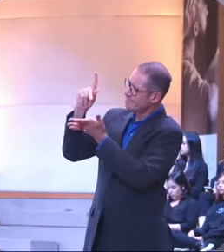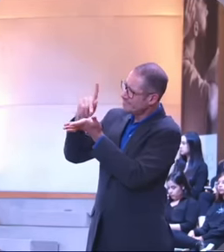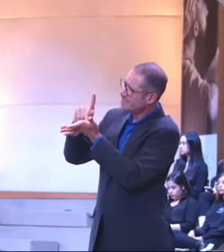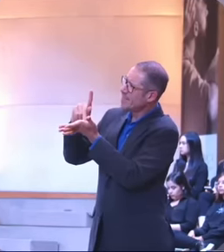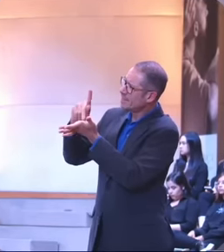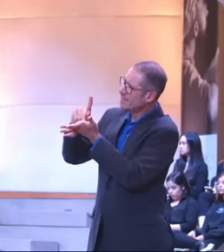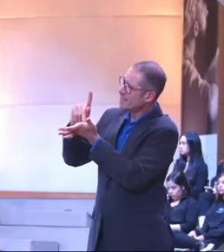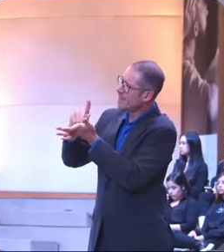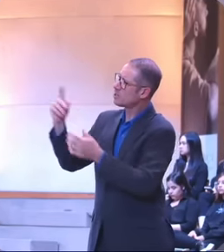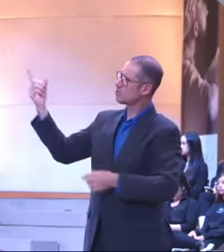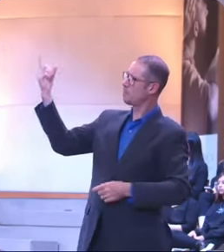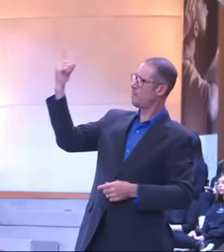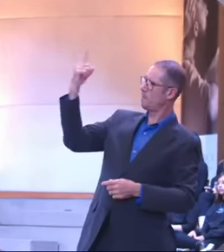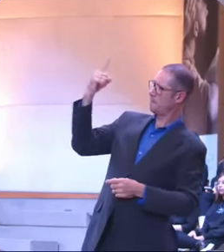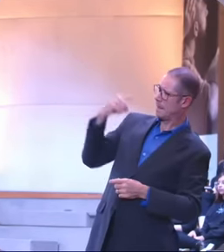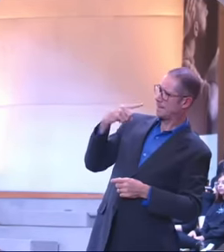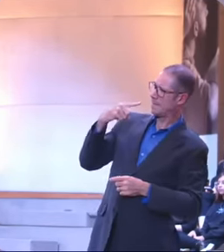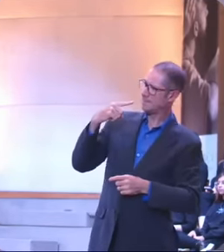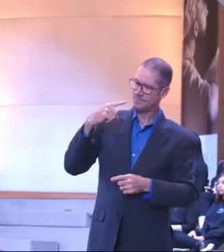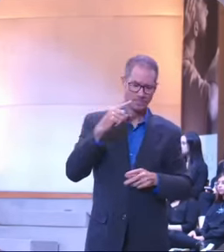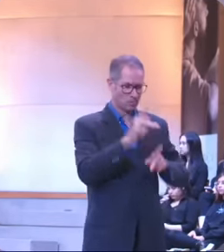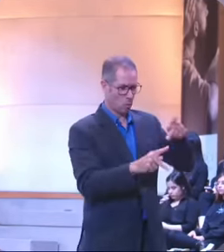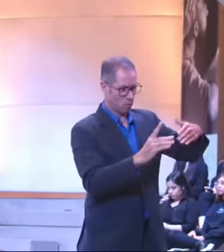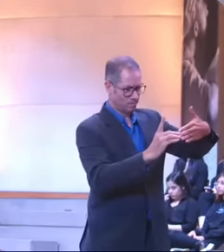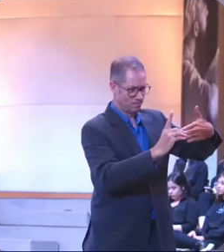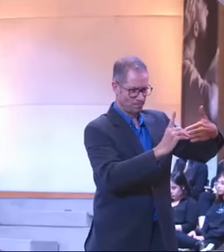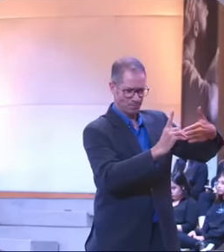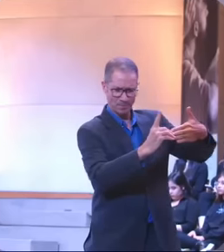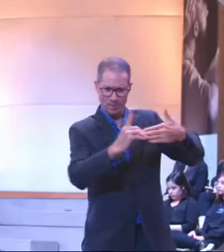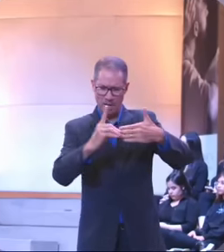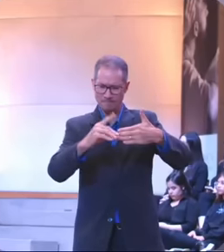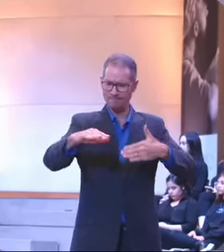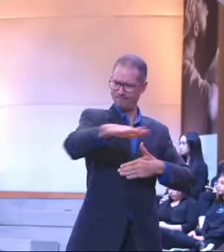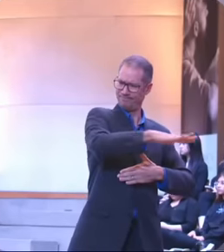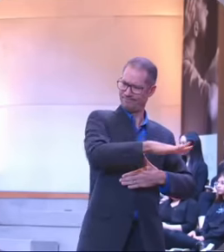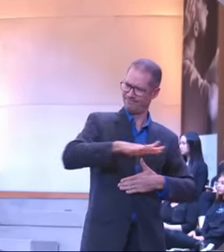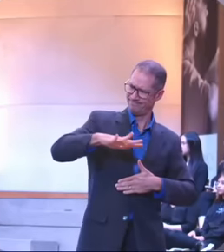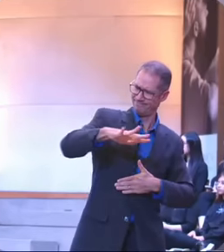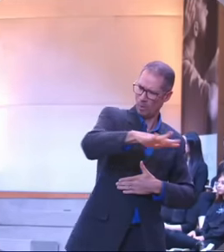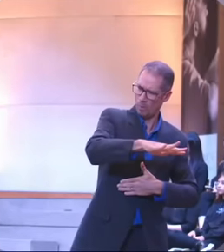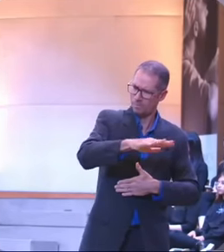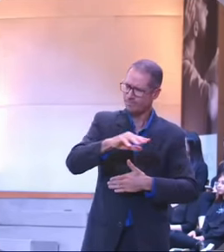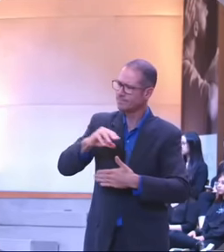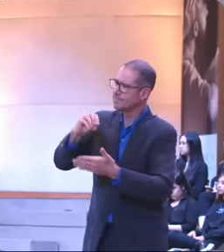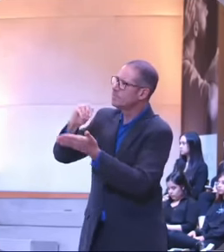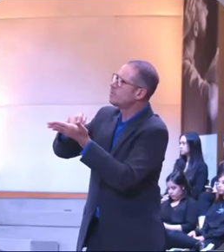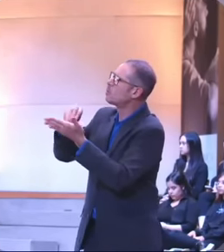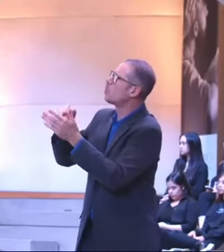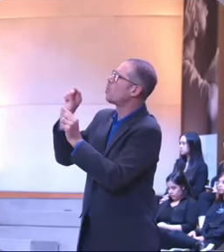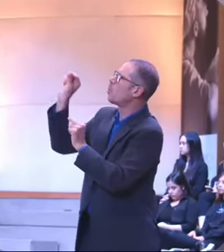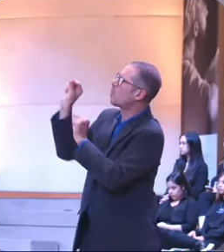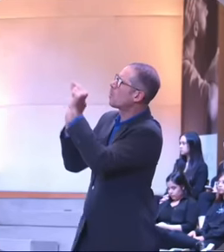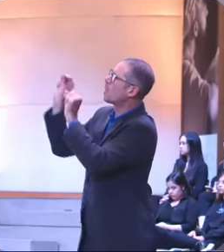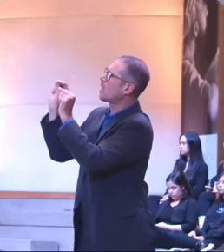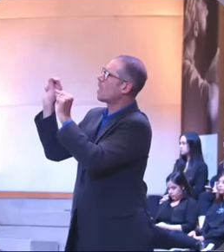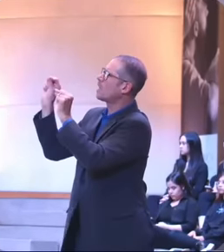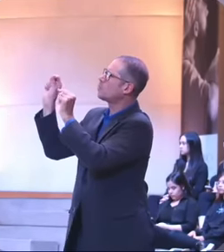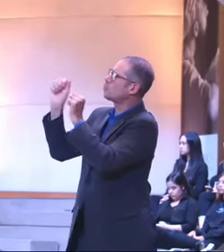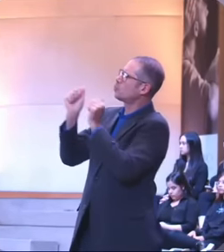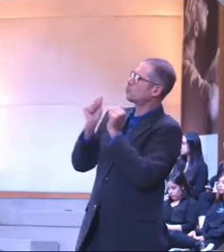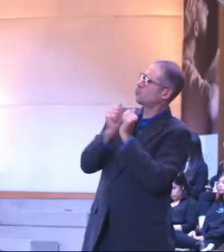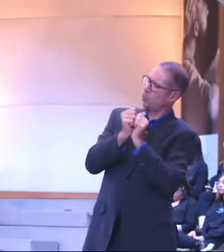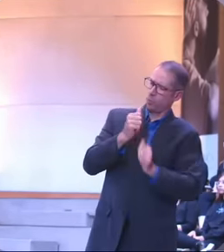verdade que me mandaste guiar esse povo para aquela terra, porém não me disseste quem é que irá